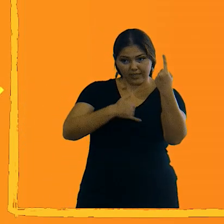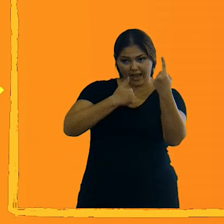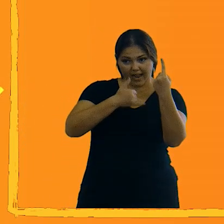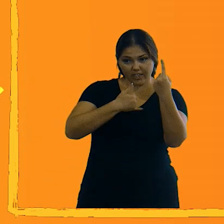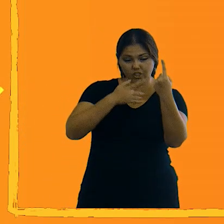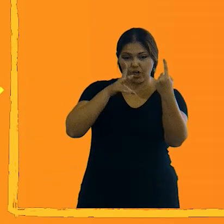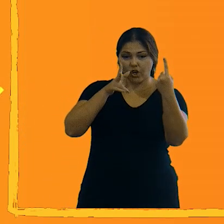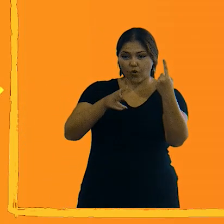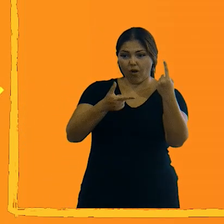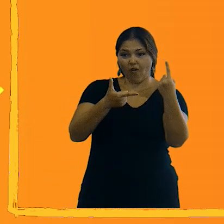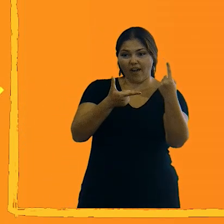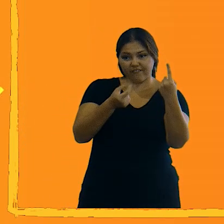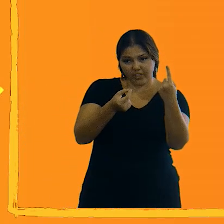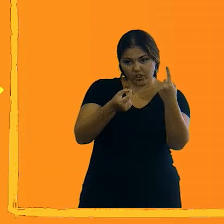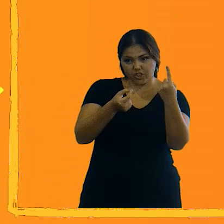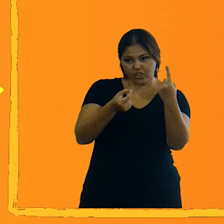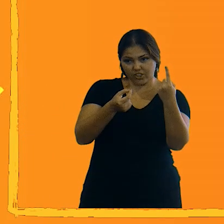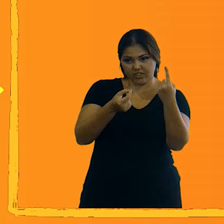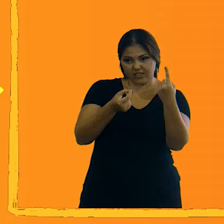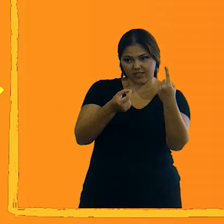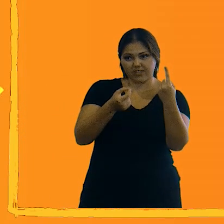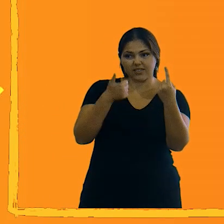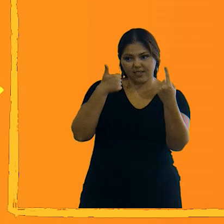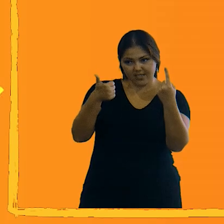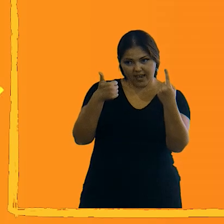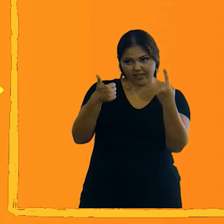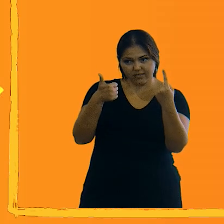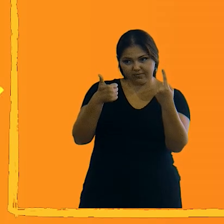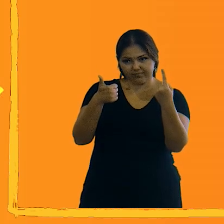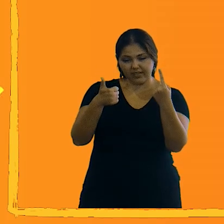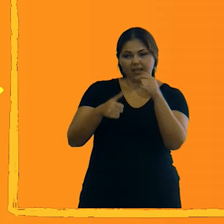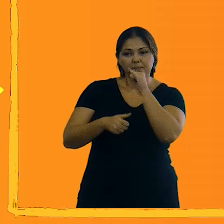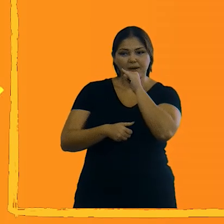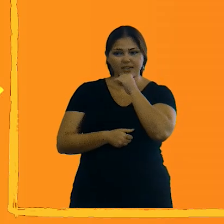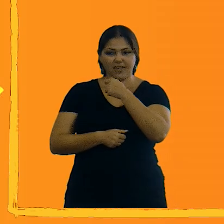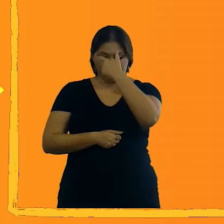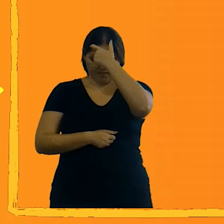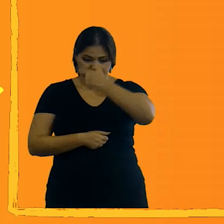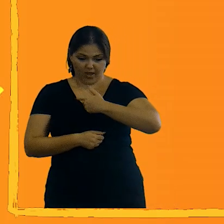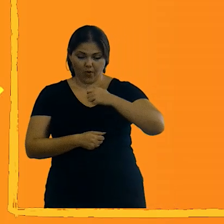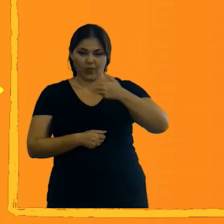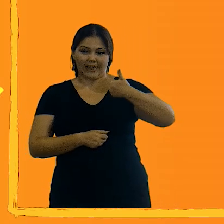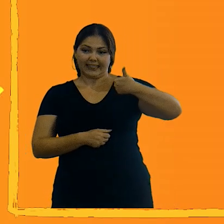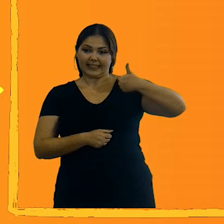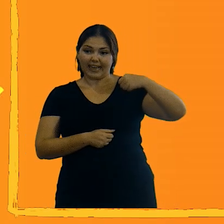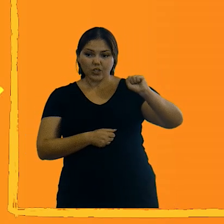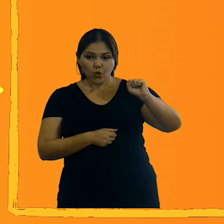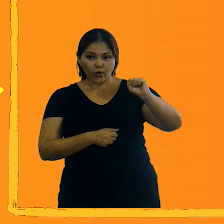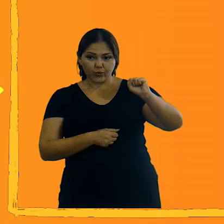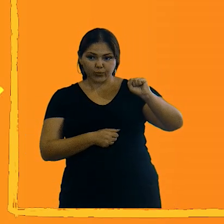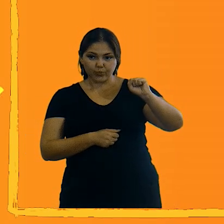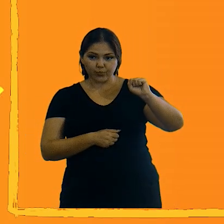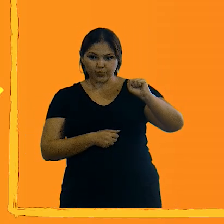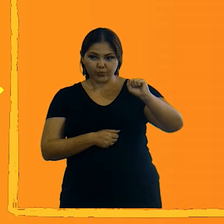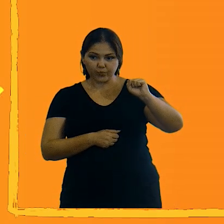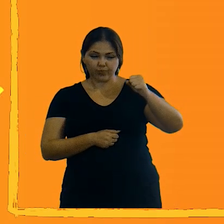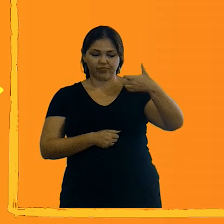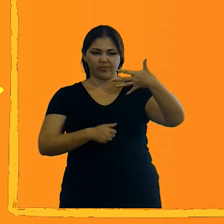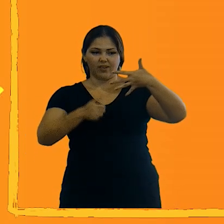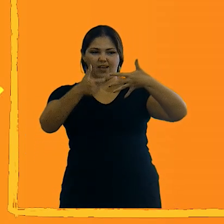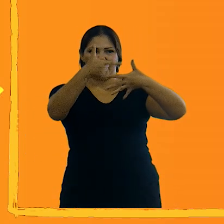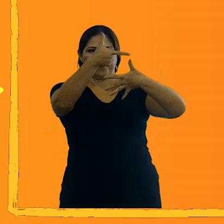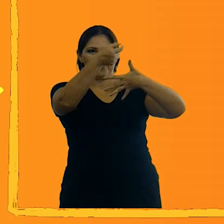camarada tem 18 como é que eu vou saber quanto é que ele vai ganhar eu pego os